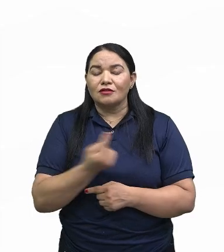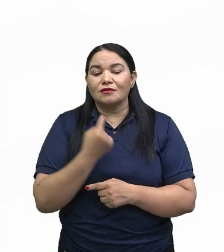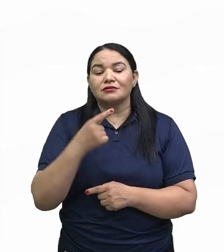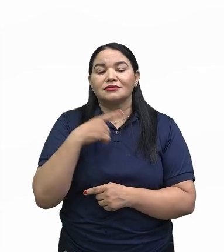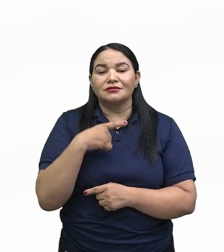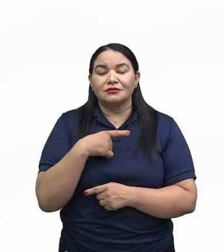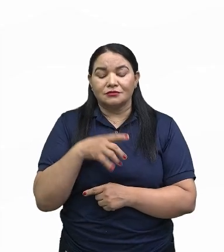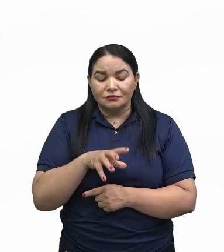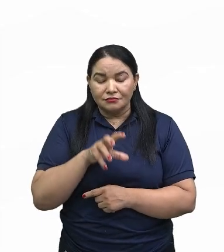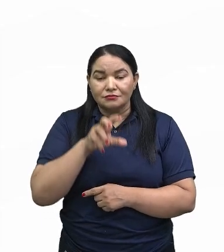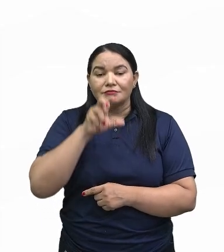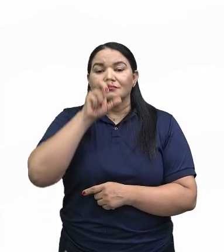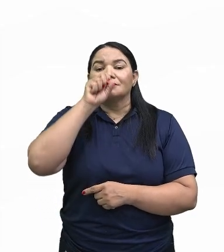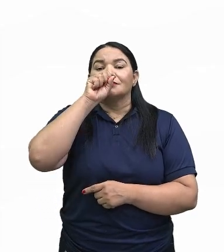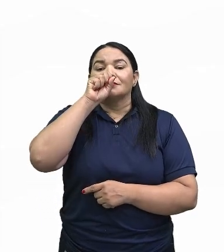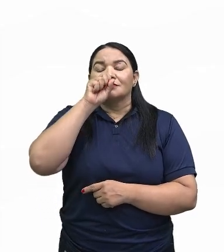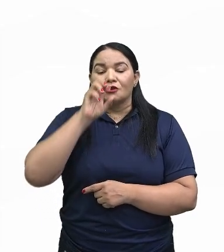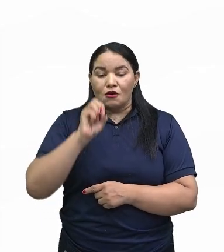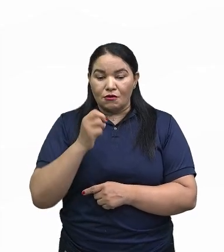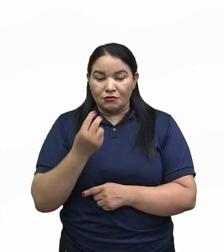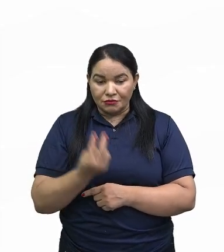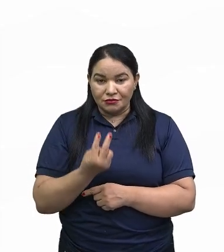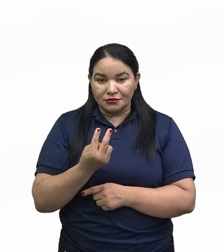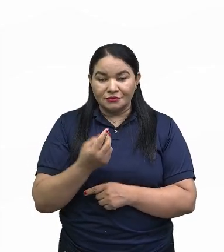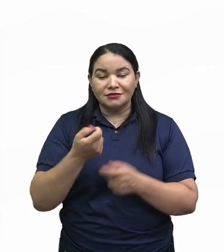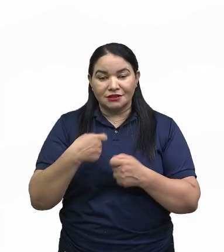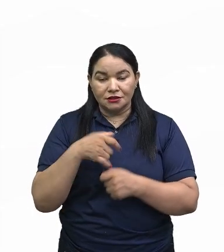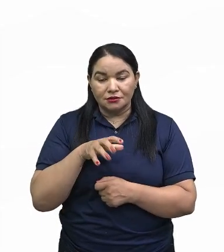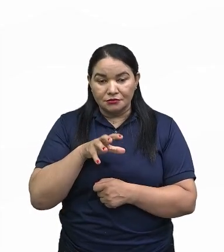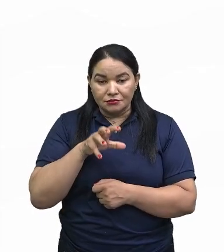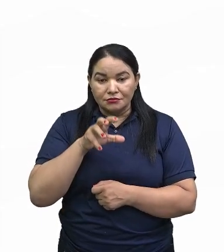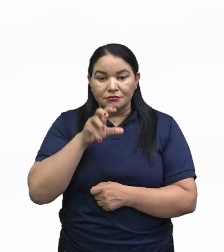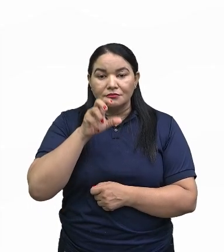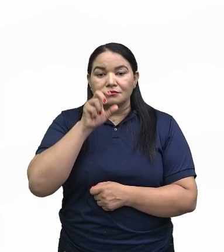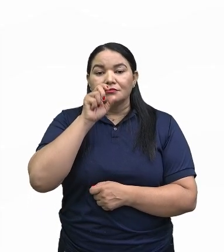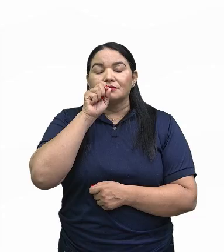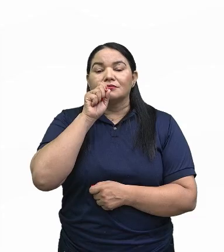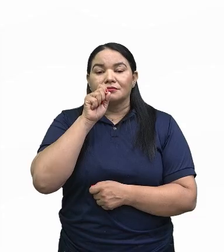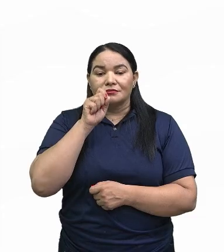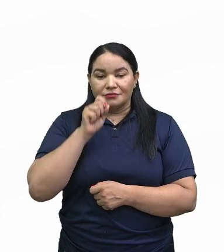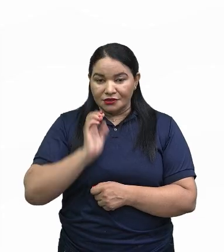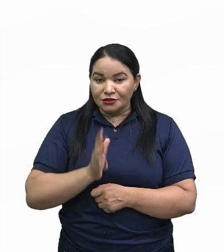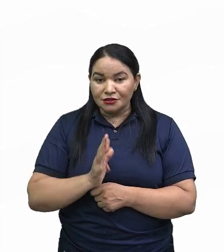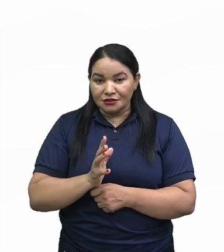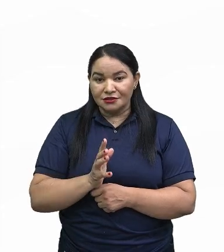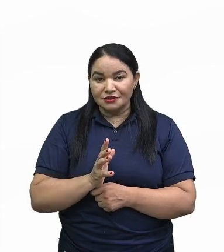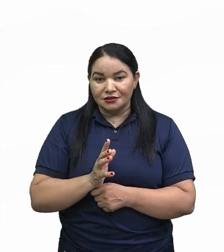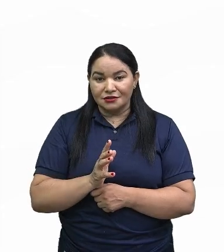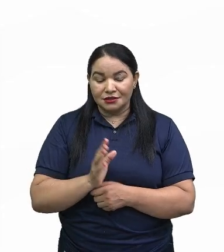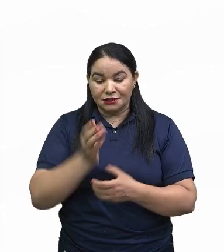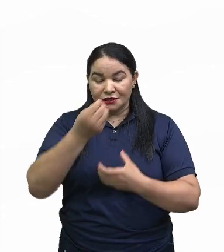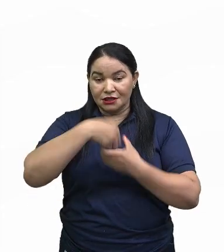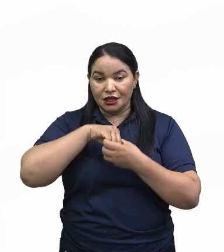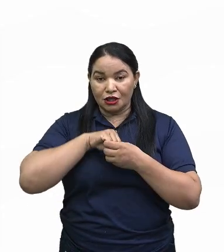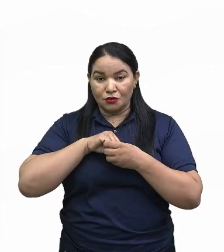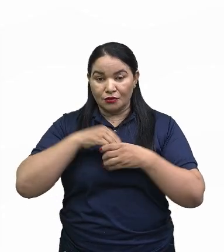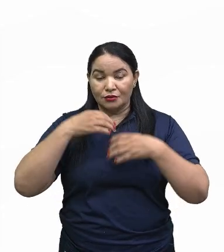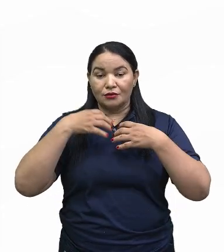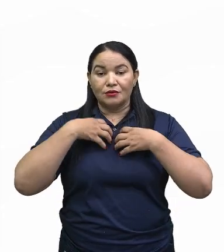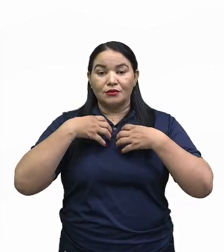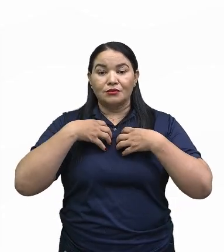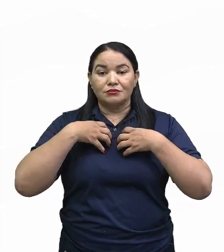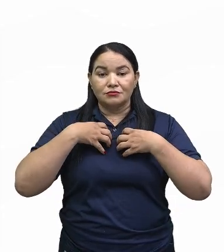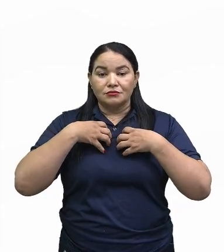esse ar, esse oxigênio, a gente precisa respirar, né? Fazer, como a gente já viu, a ventilação pulmonar, que é quando a gente